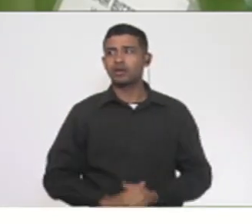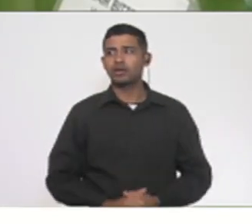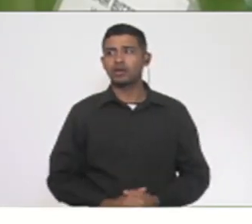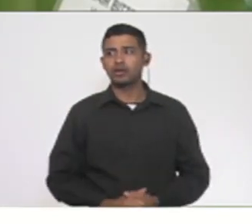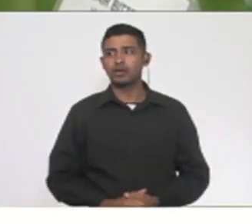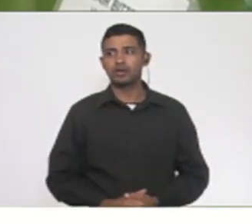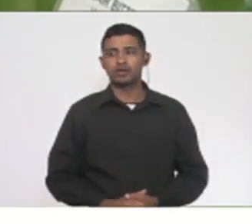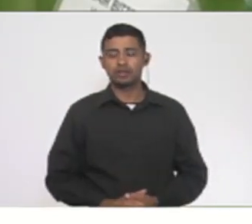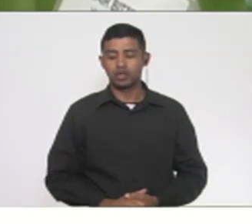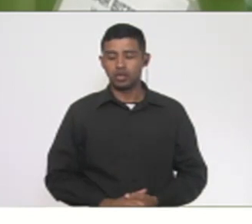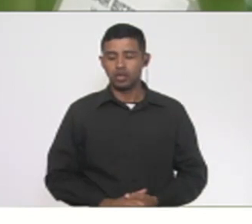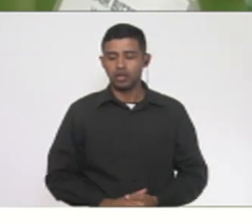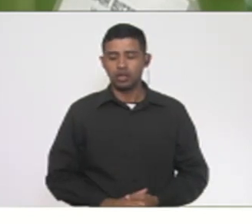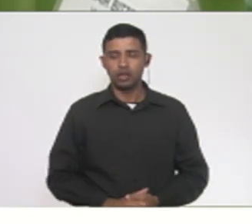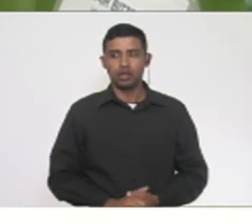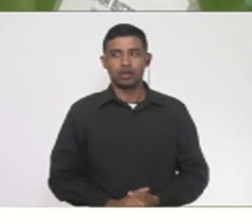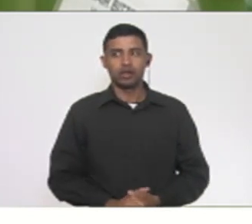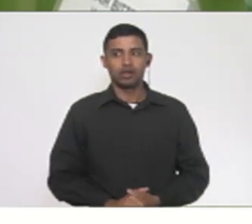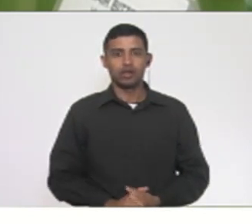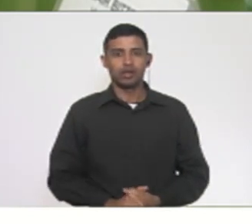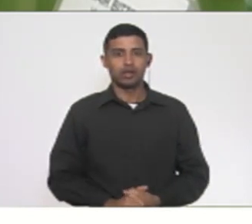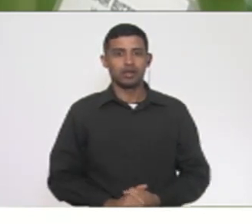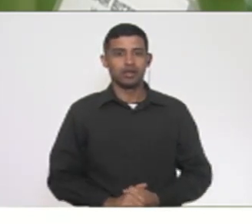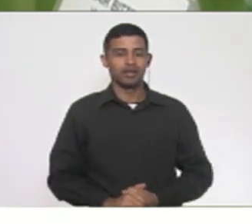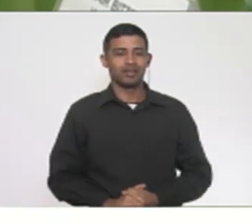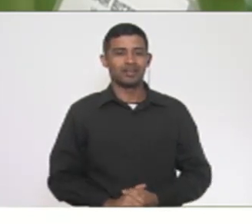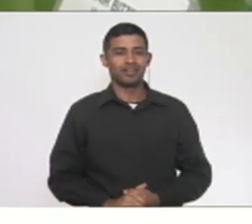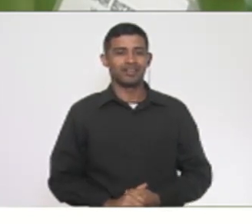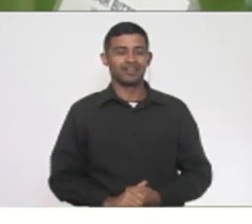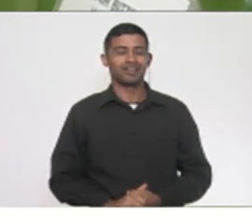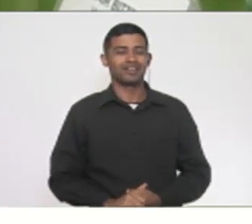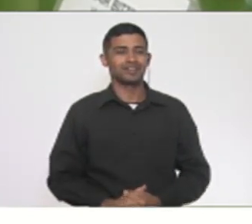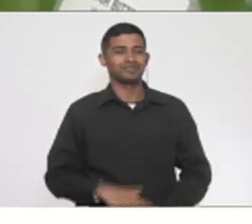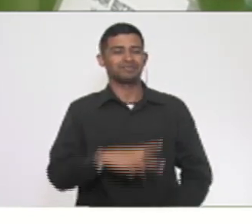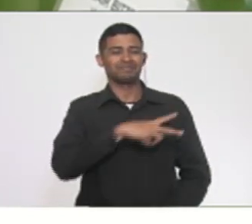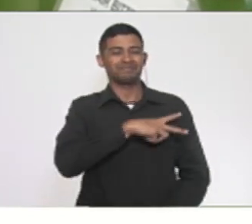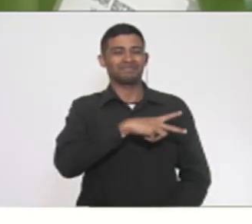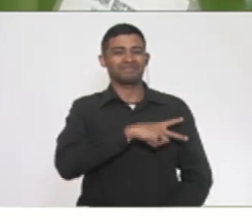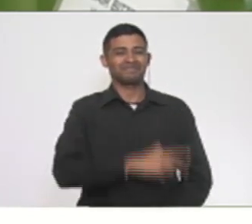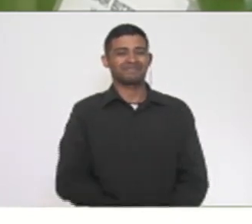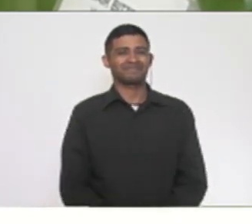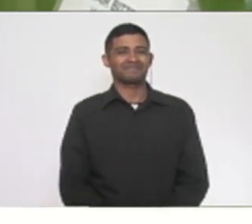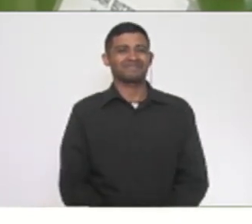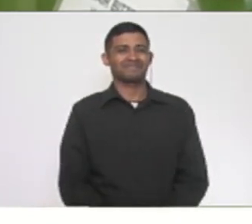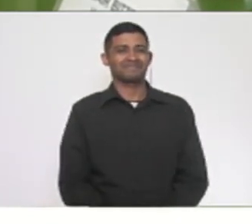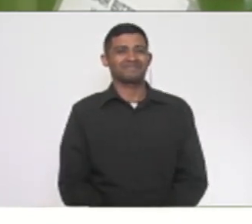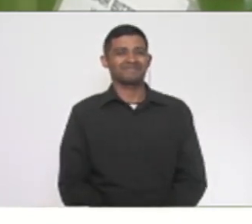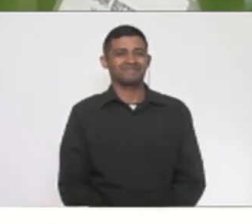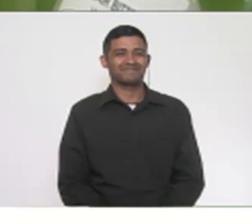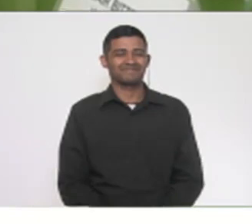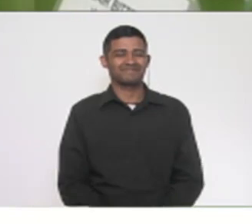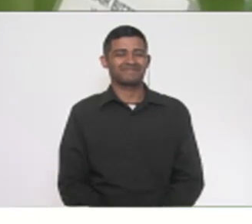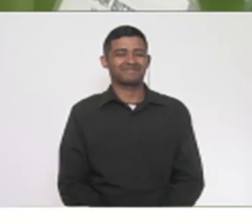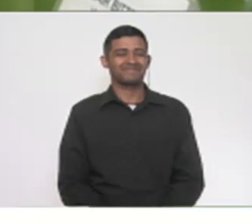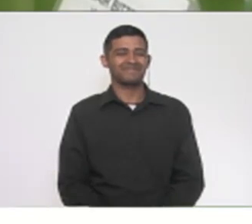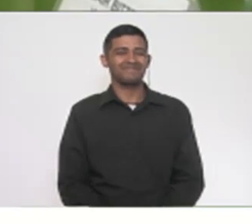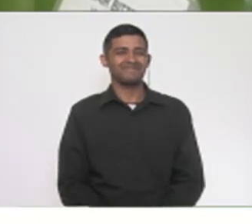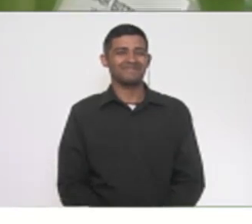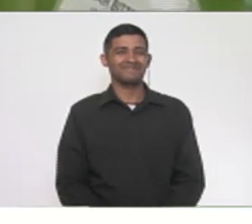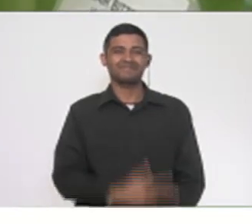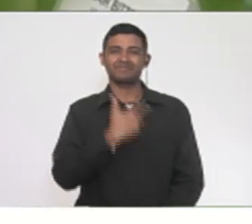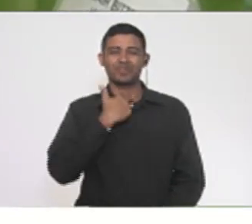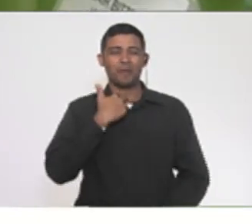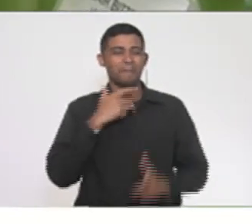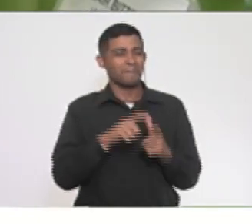chamo da SEG porque foi a nossa companhia privatizada, que diz hoje como concessionária, que não pode